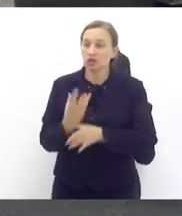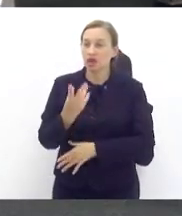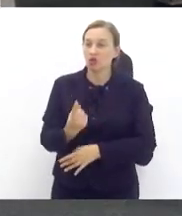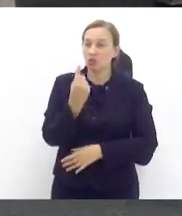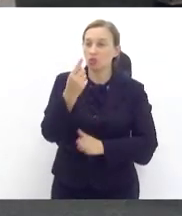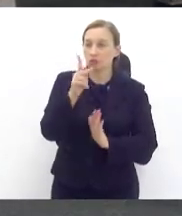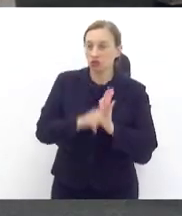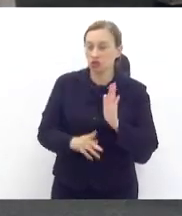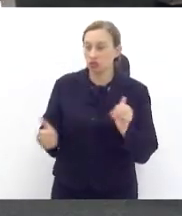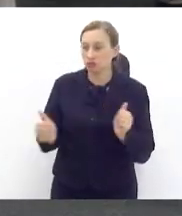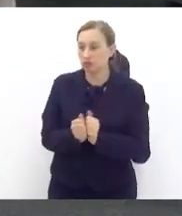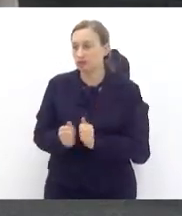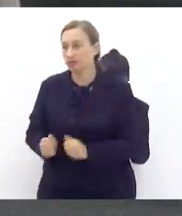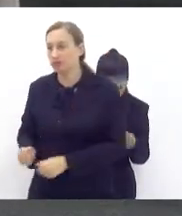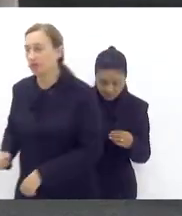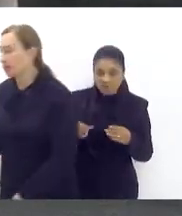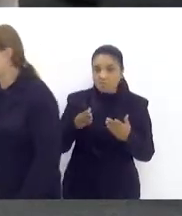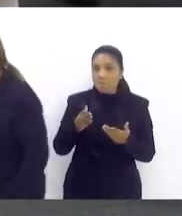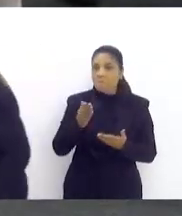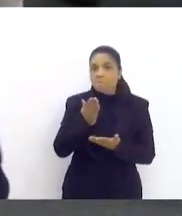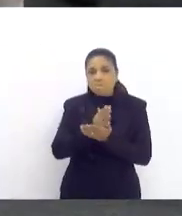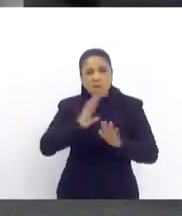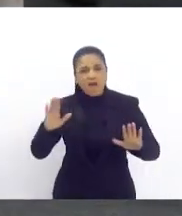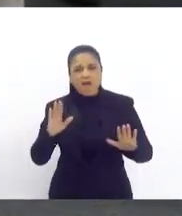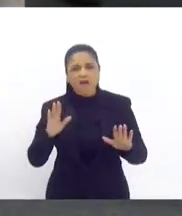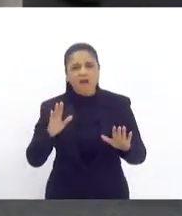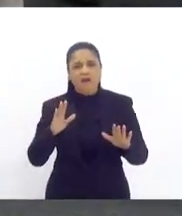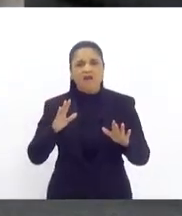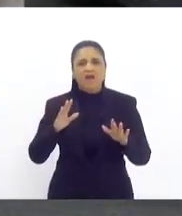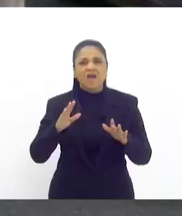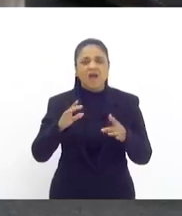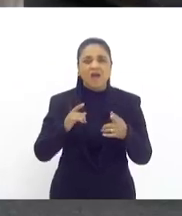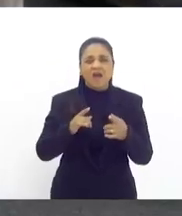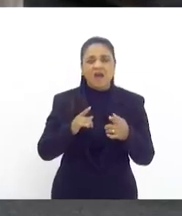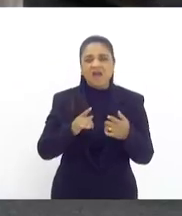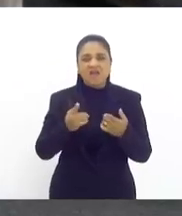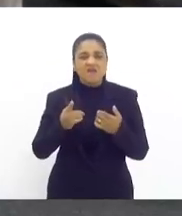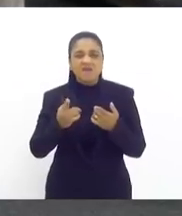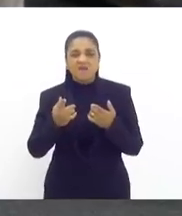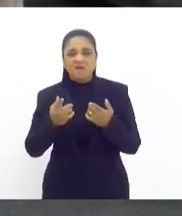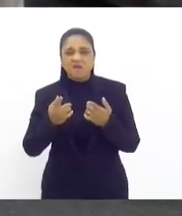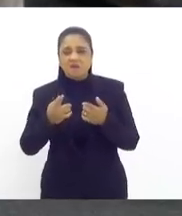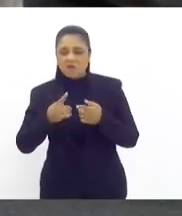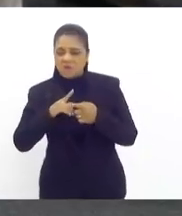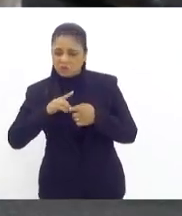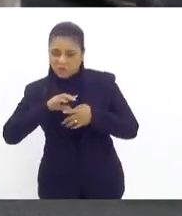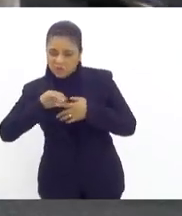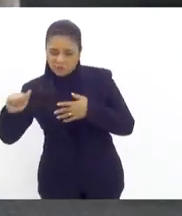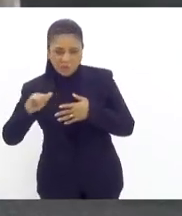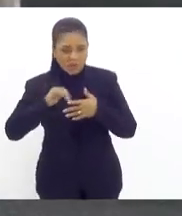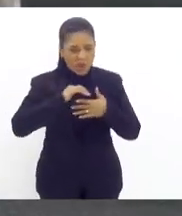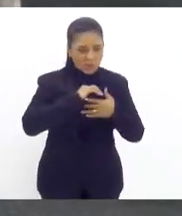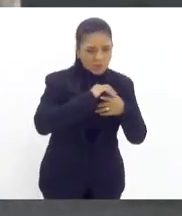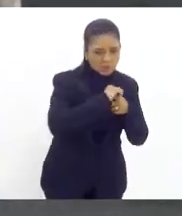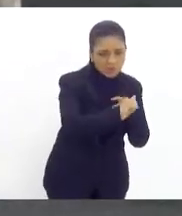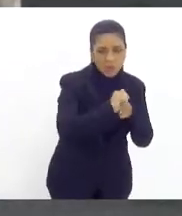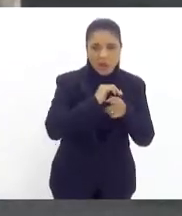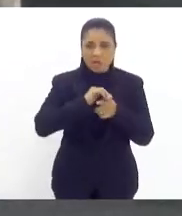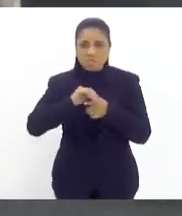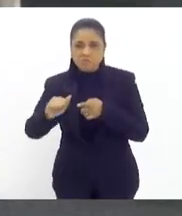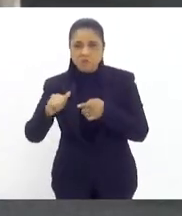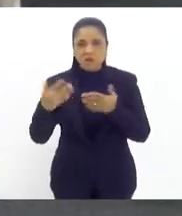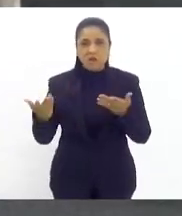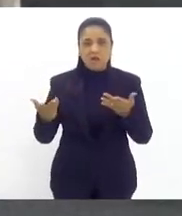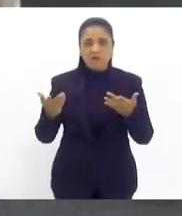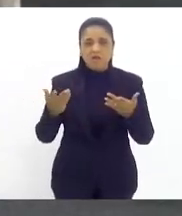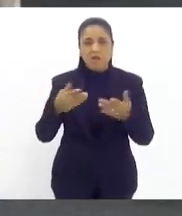que seja o caso tem que parar com essa coisa é um puxadinho é um chica corda um puxa para lá outro puxa para cá e a população do estado